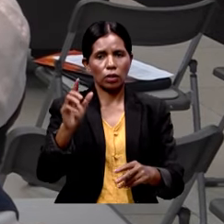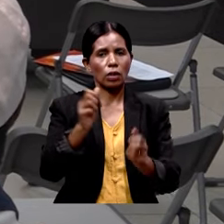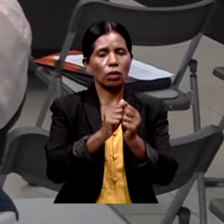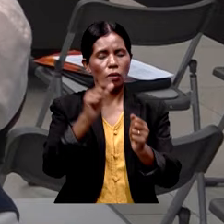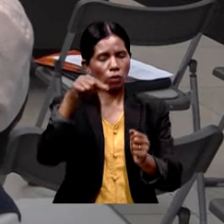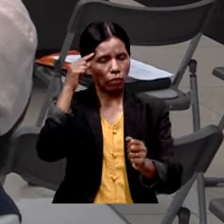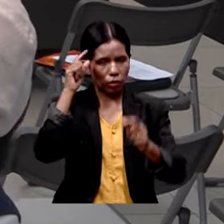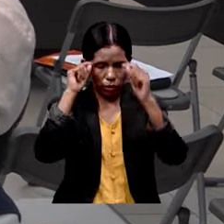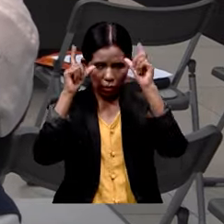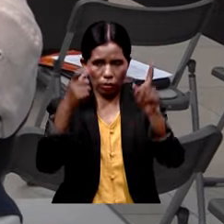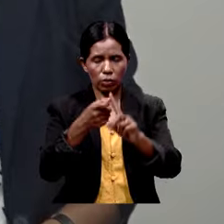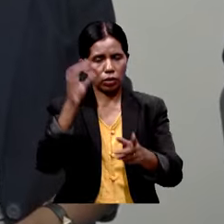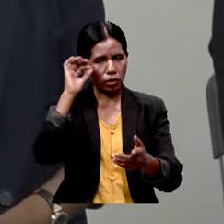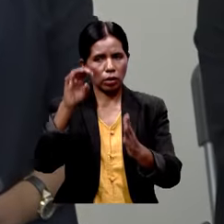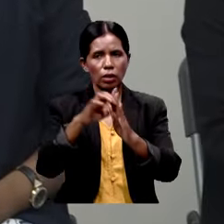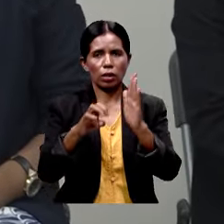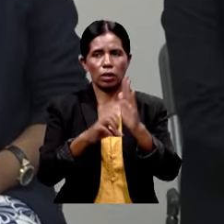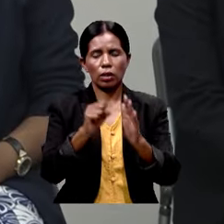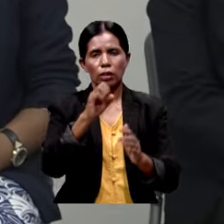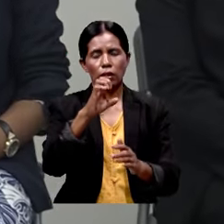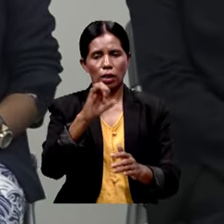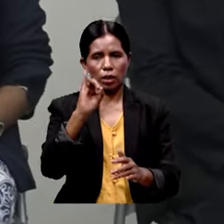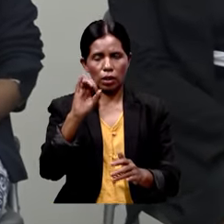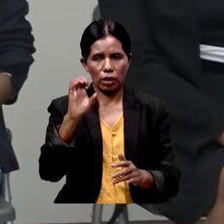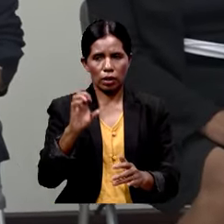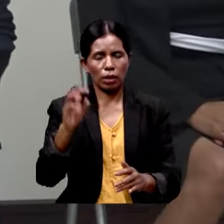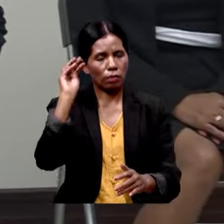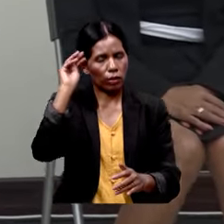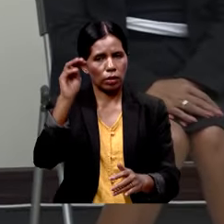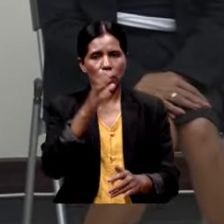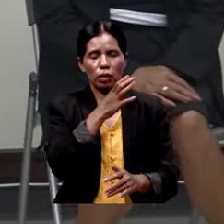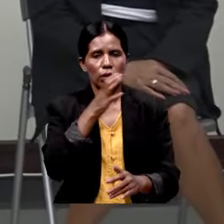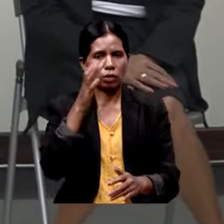Timor-Leste, lihusi Secretaria Estado Igualdade no Ministério